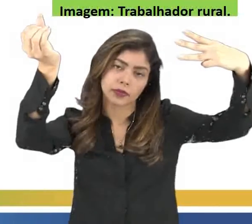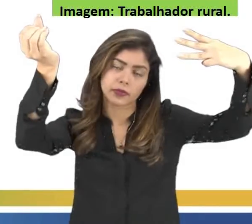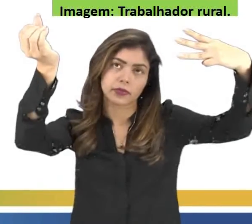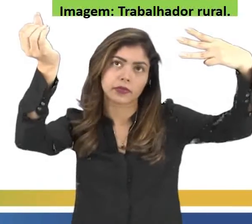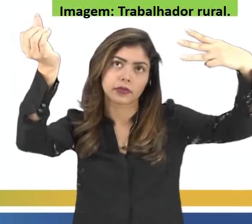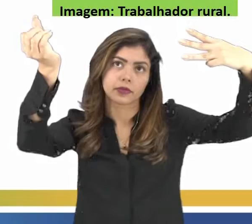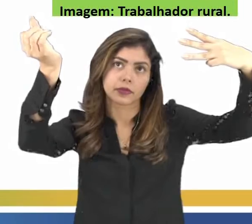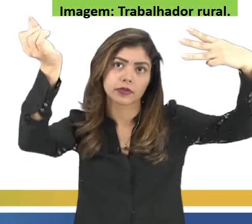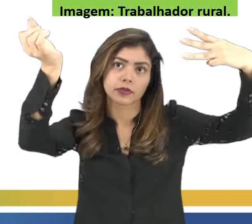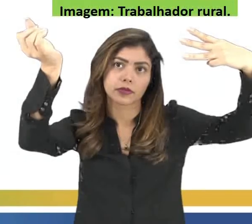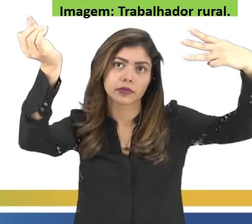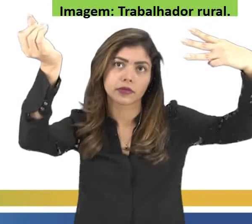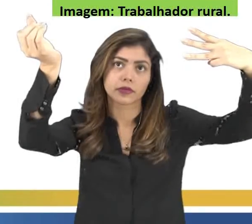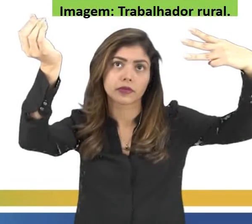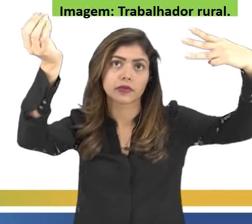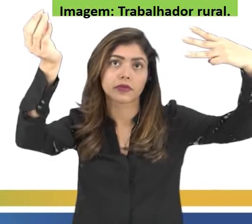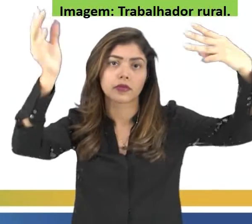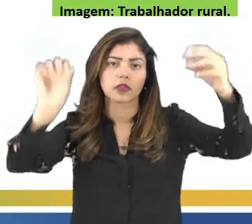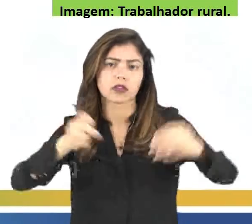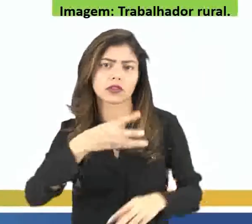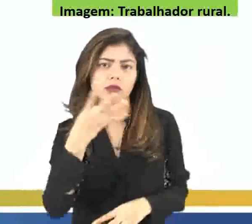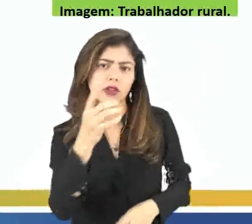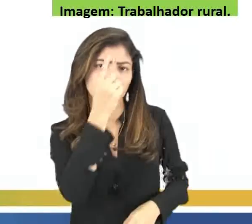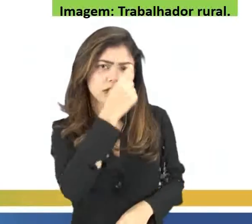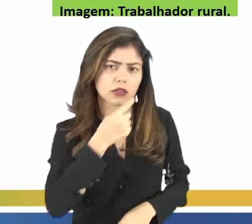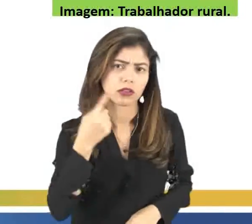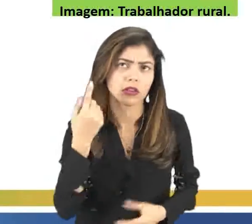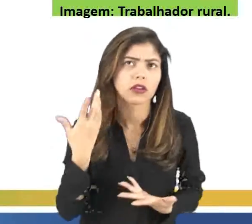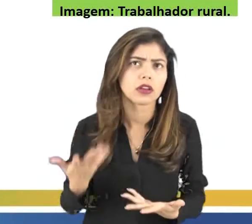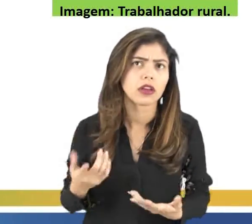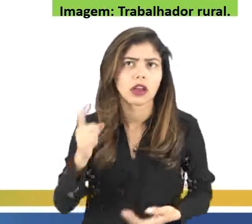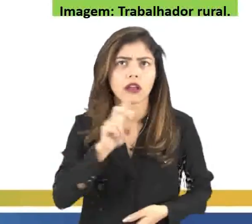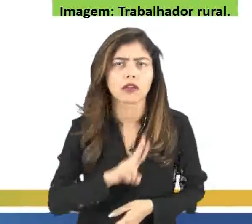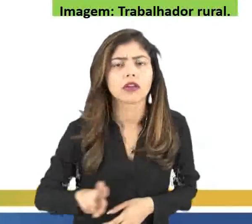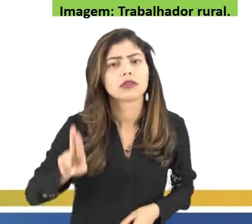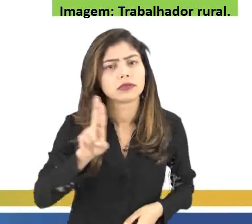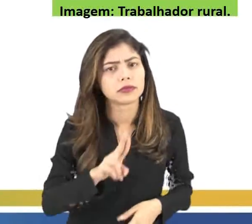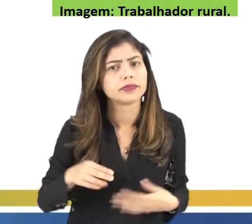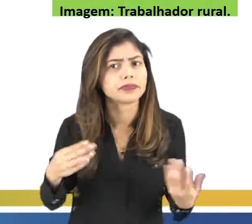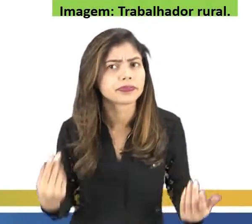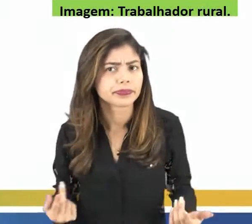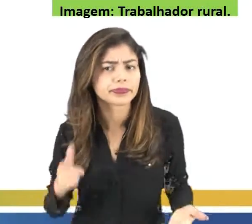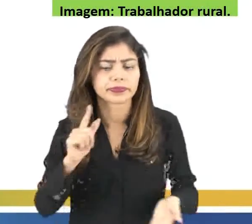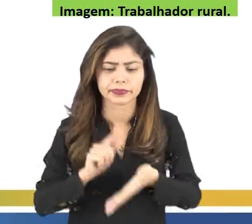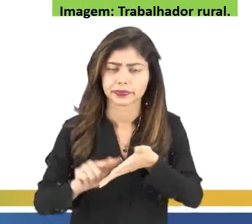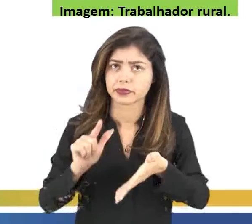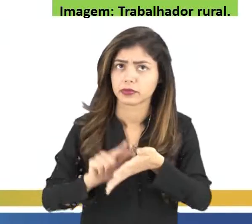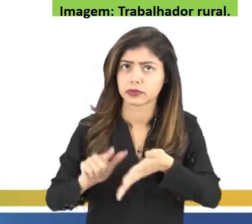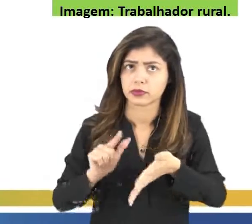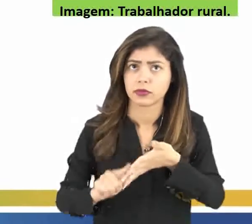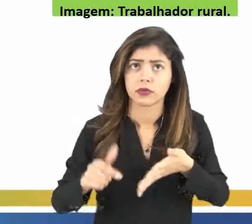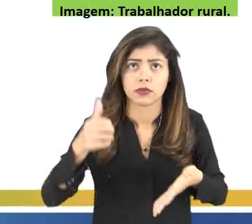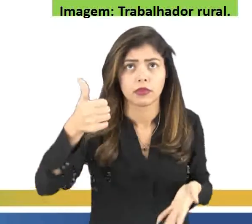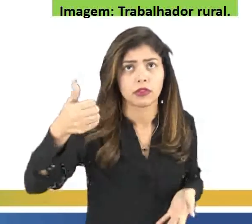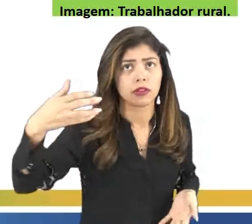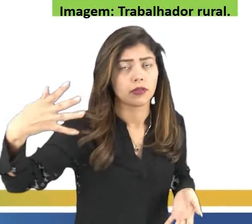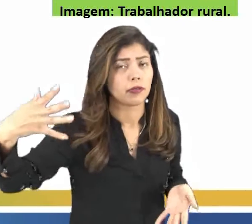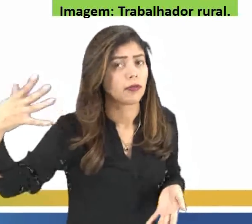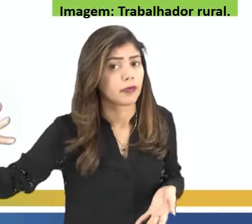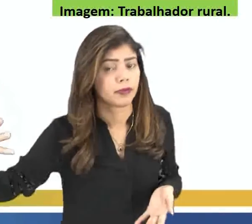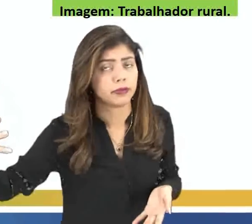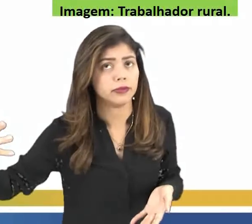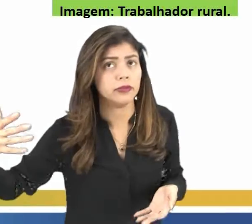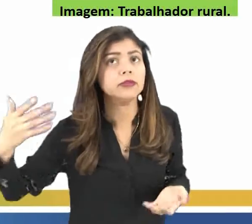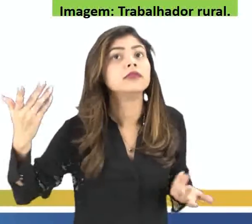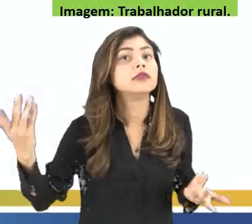era 36 π. Quantas horas você vai utilizar para limpar um terreno de